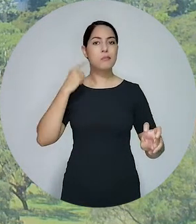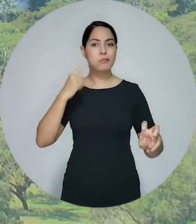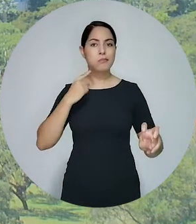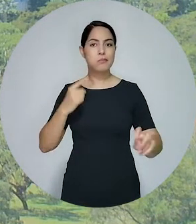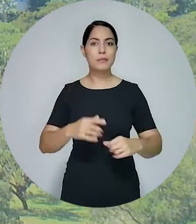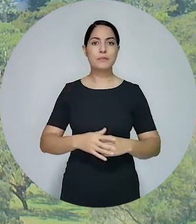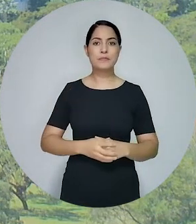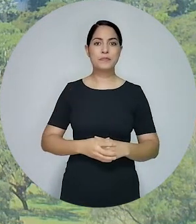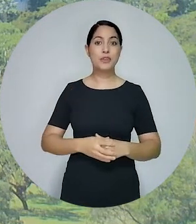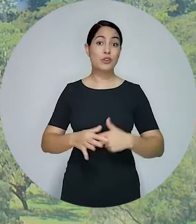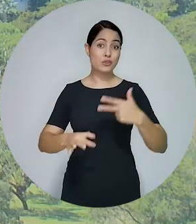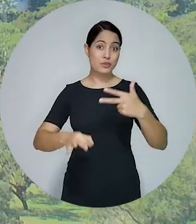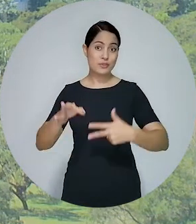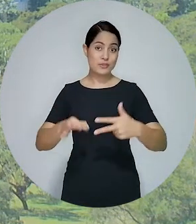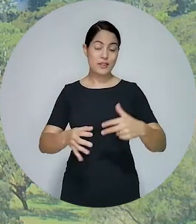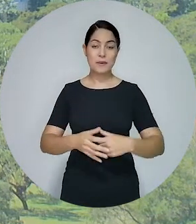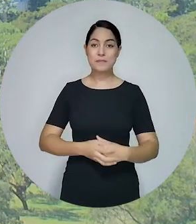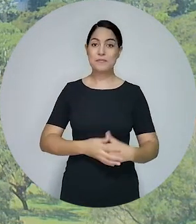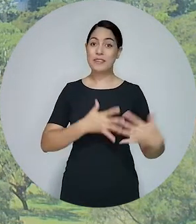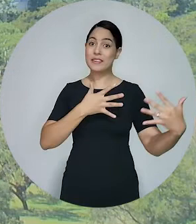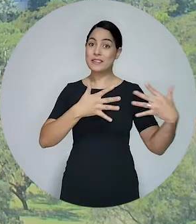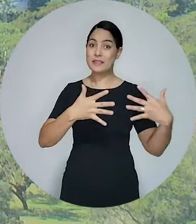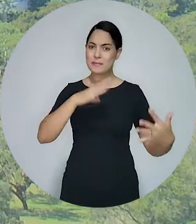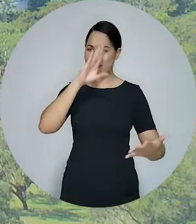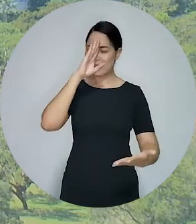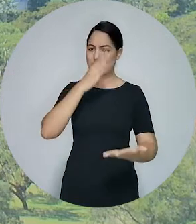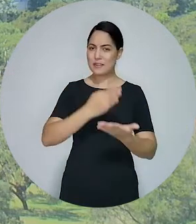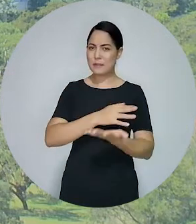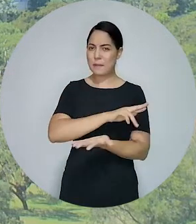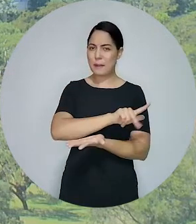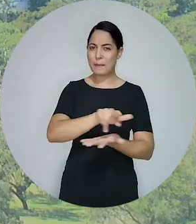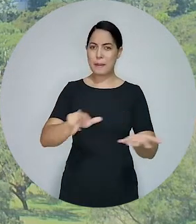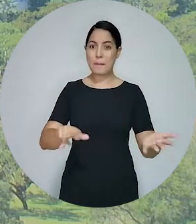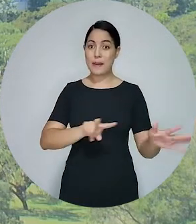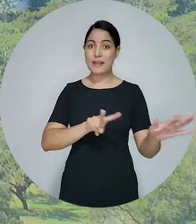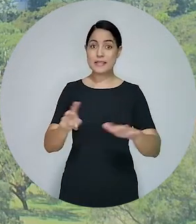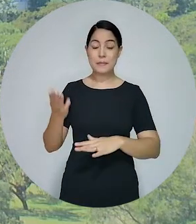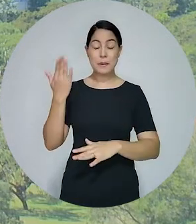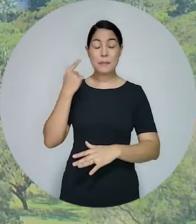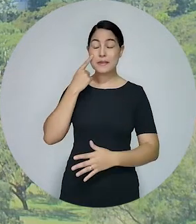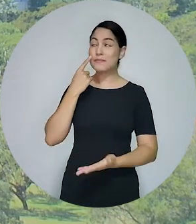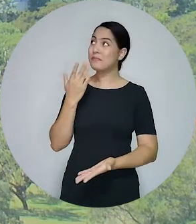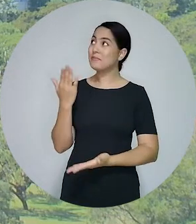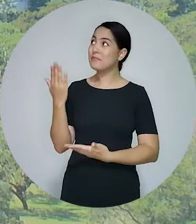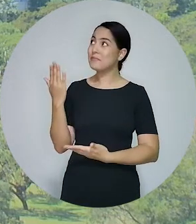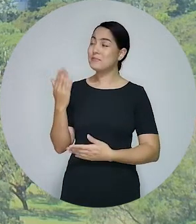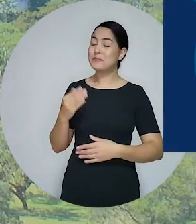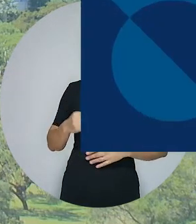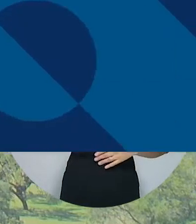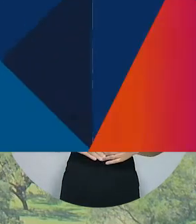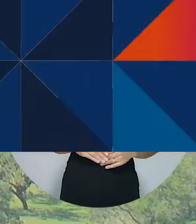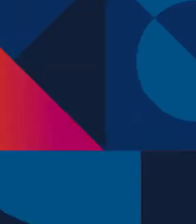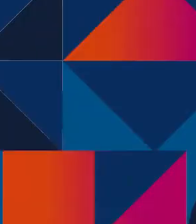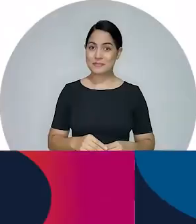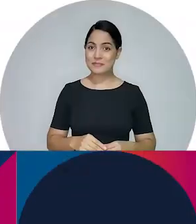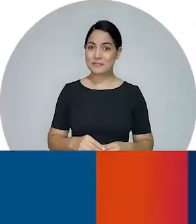advocacia, decisões judiciais, transparência e credibilidade. Veja outros destaques da última